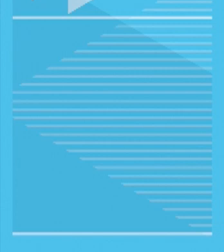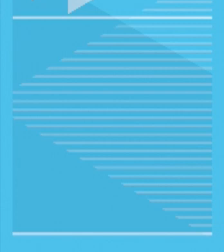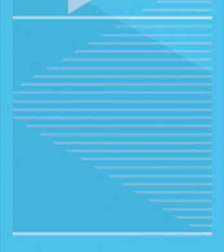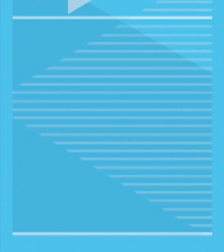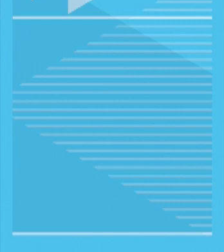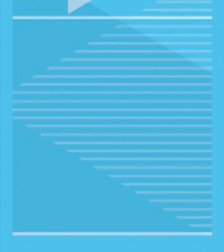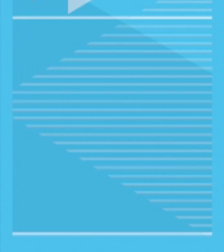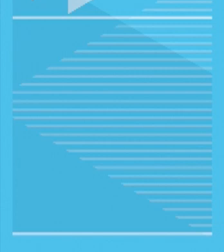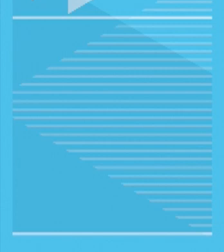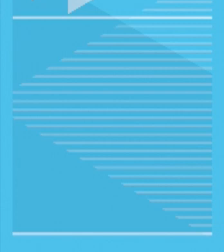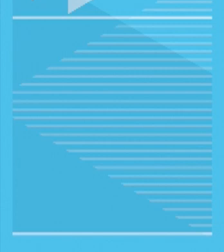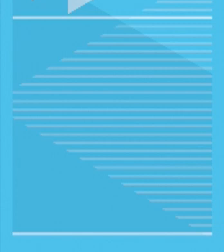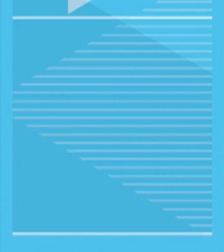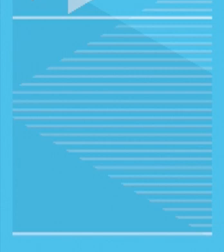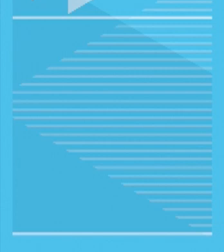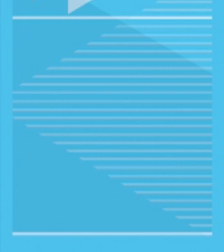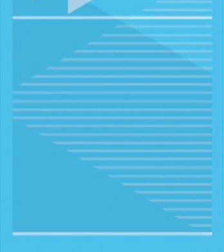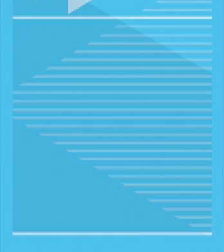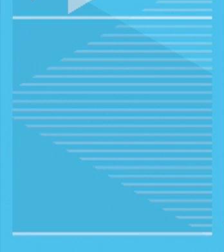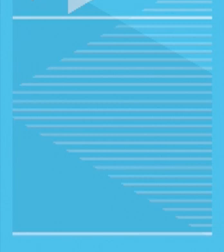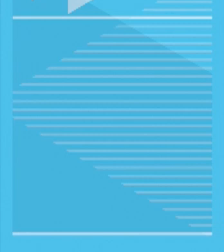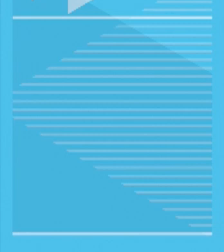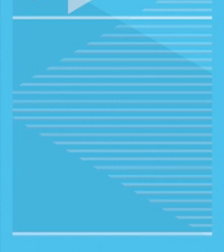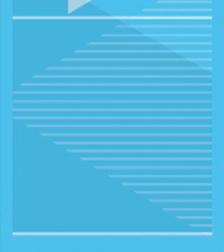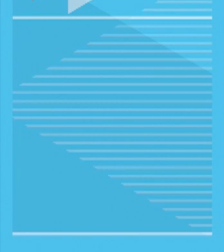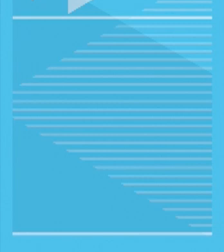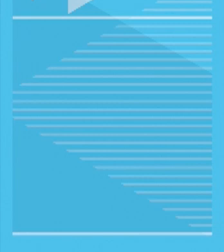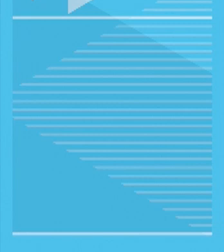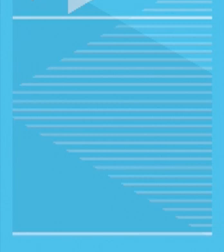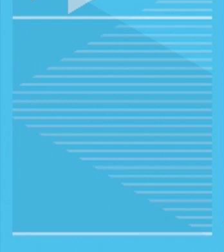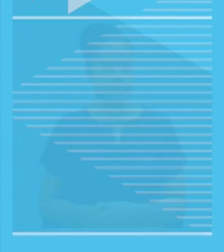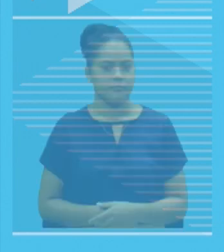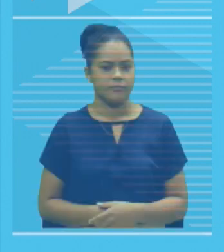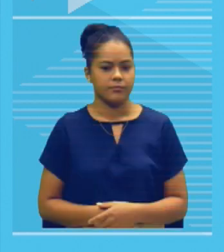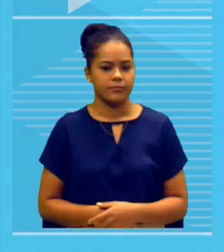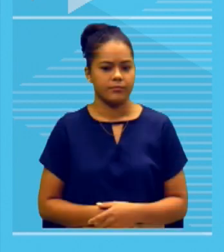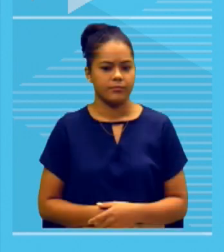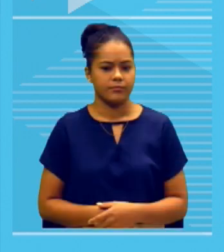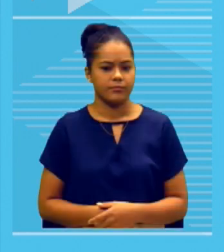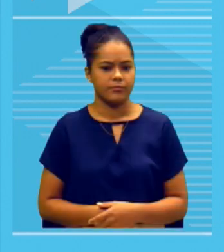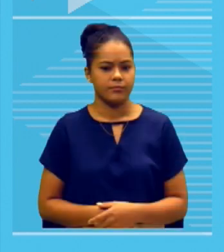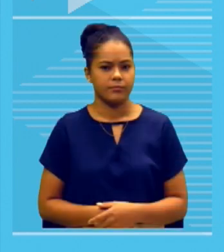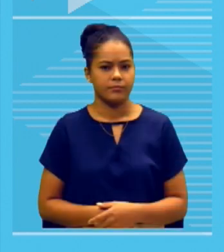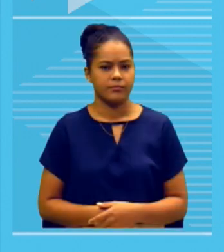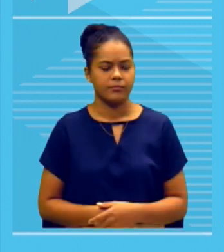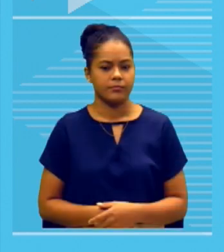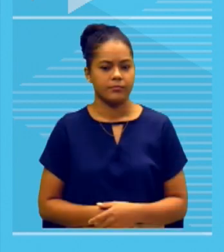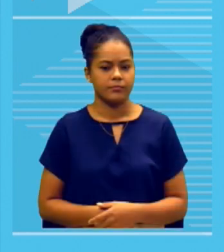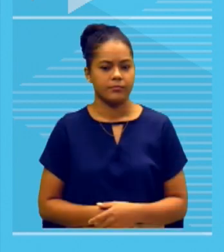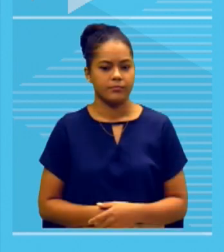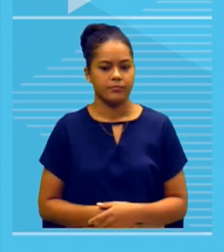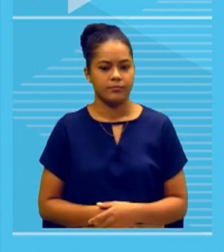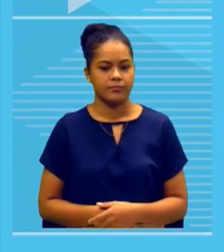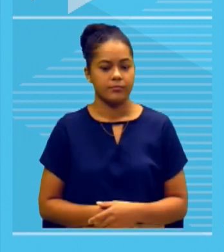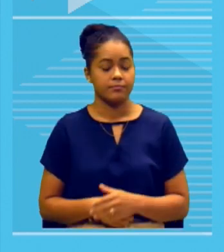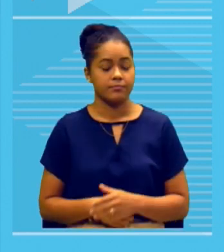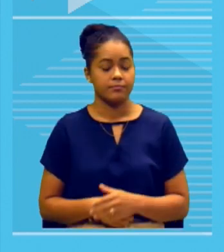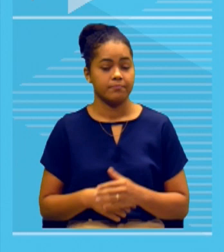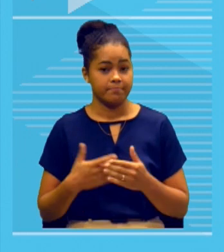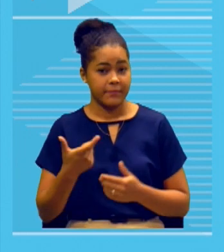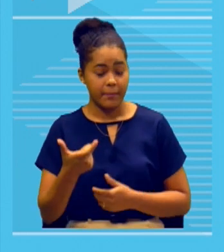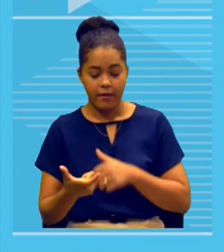aqui é um advérbio de lugar ele também vai ser um fator de próclise então